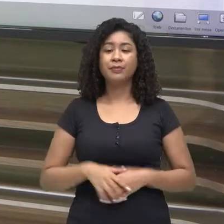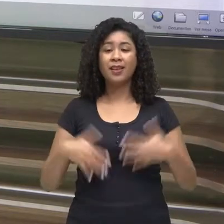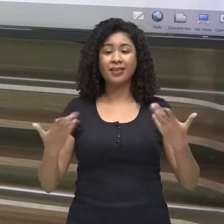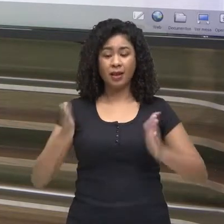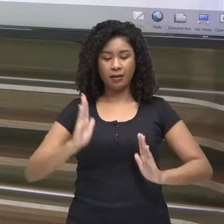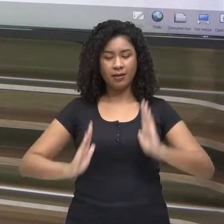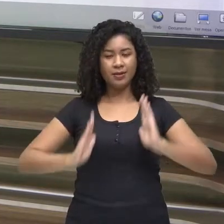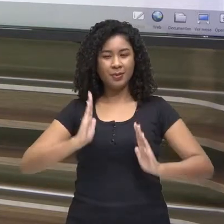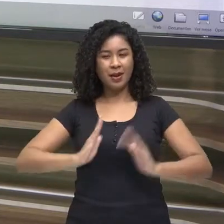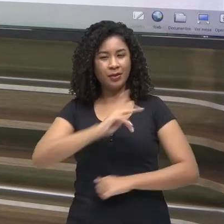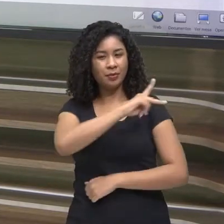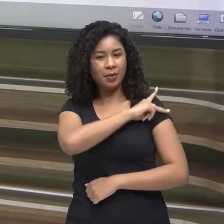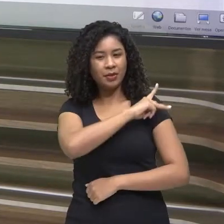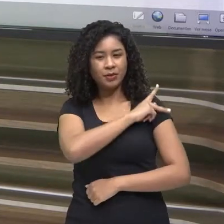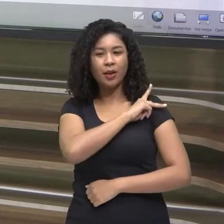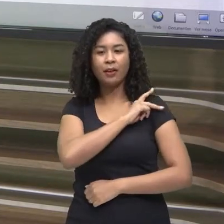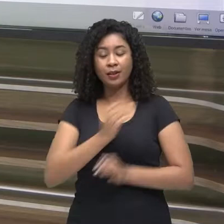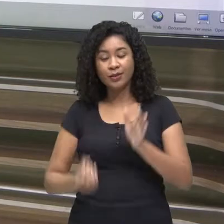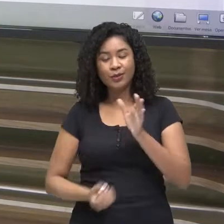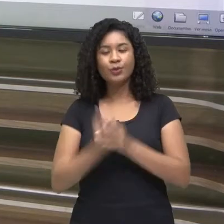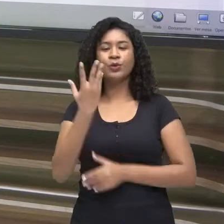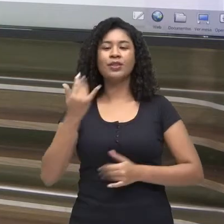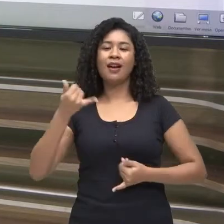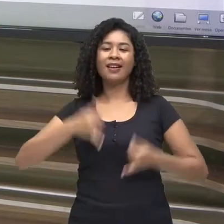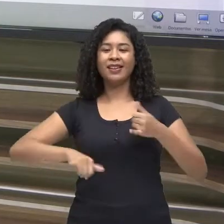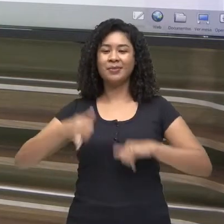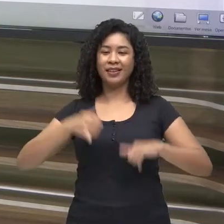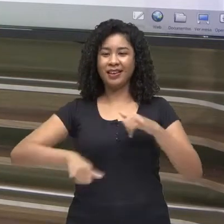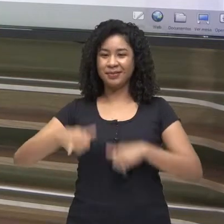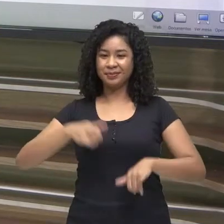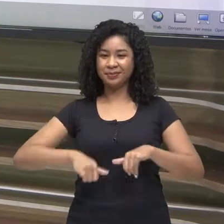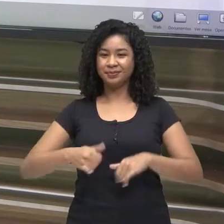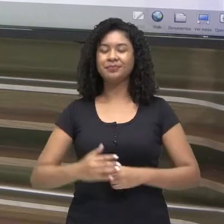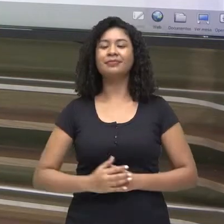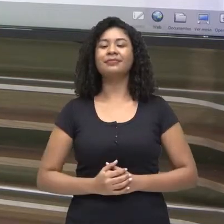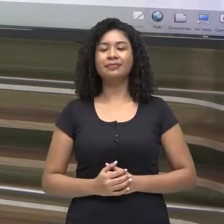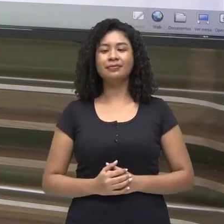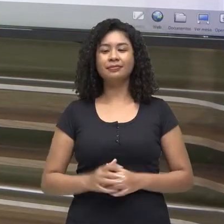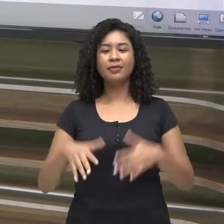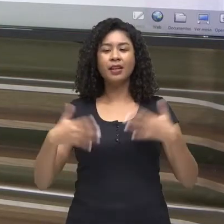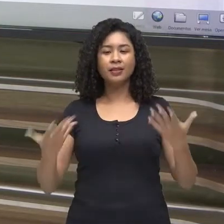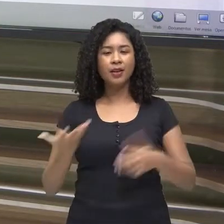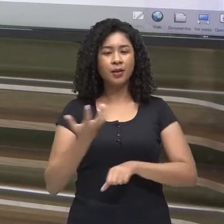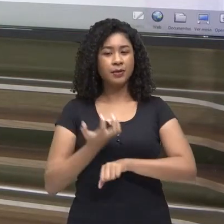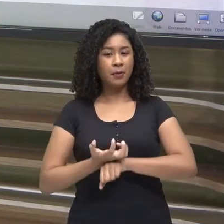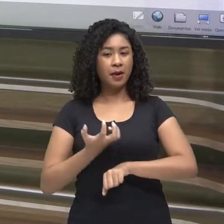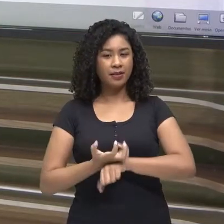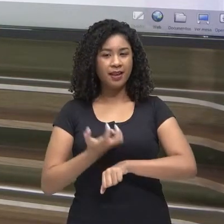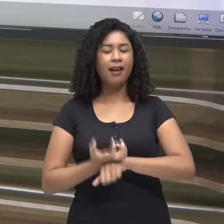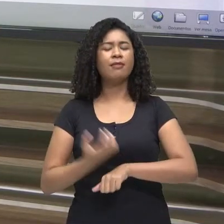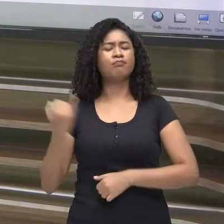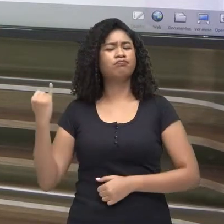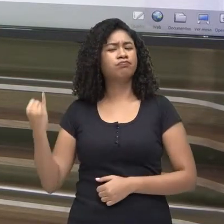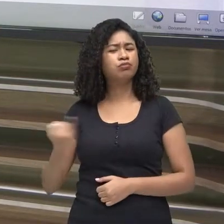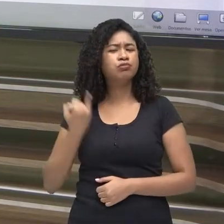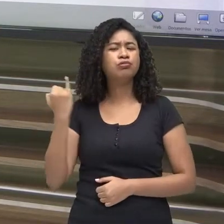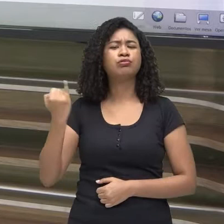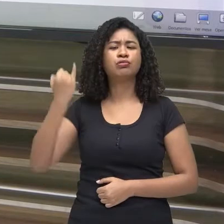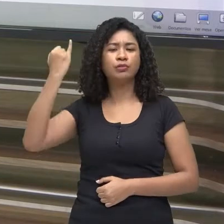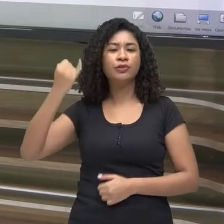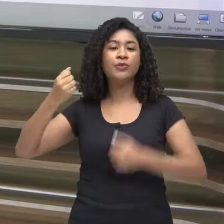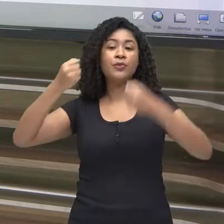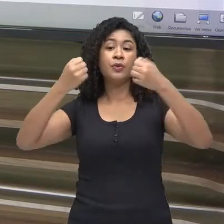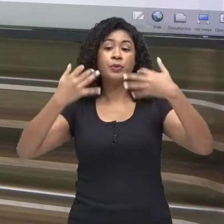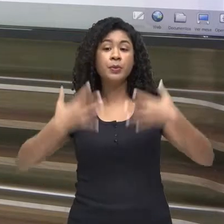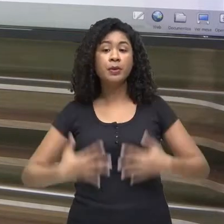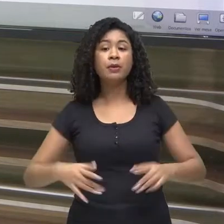no pré-histórico, certo? E aí, por falar nessa disciplina tão importante, nós temos aí